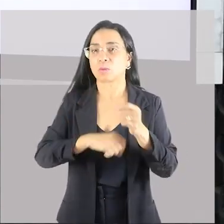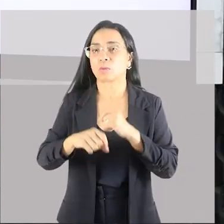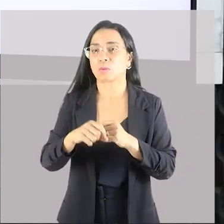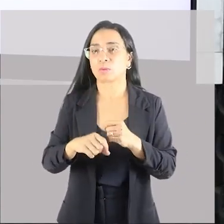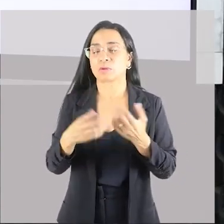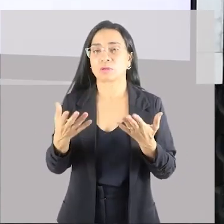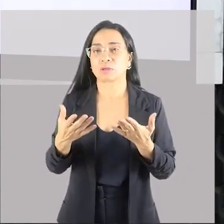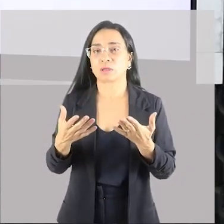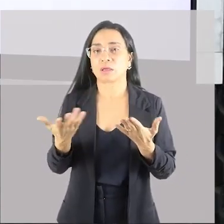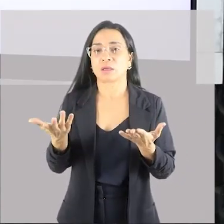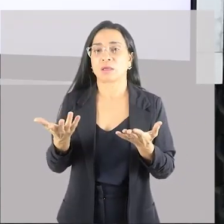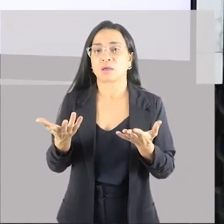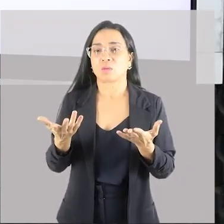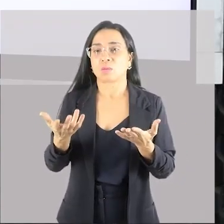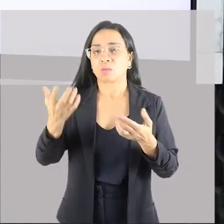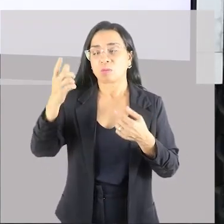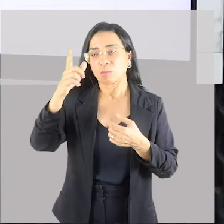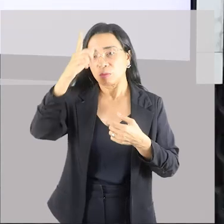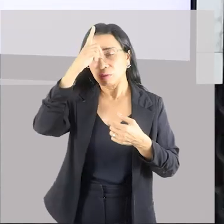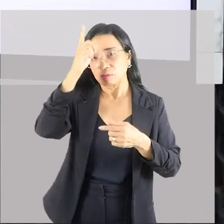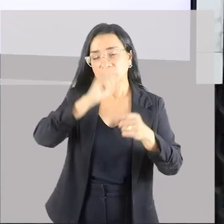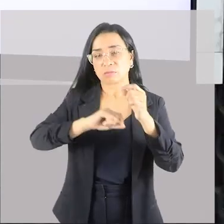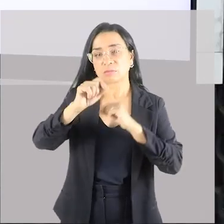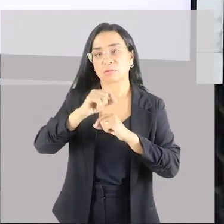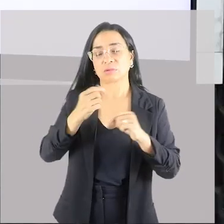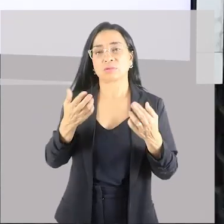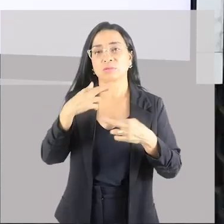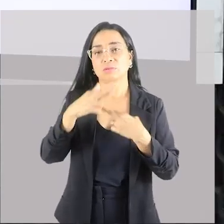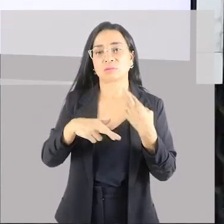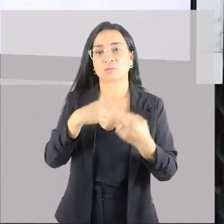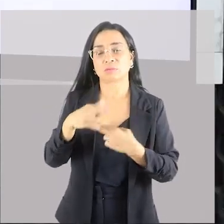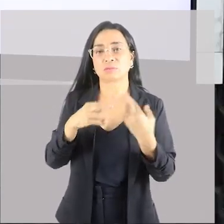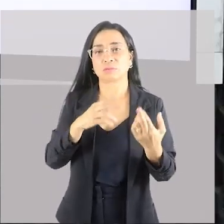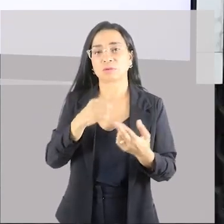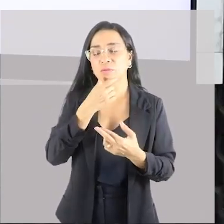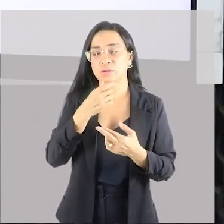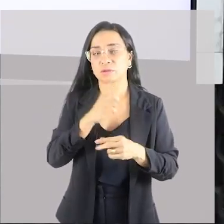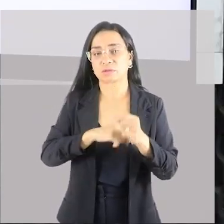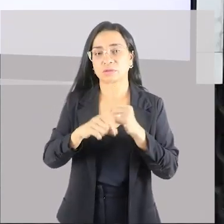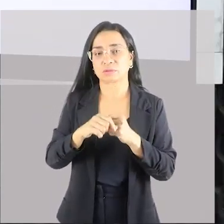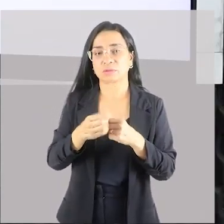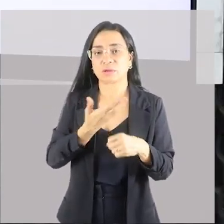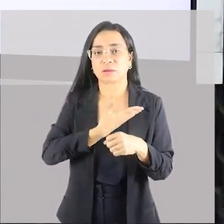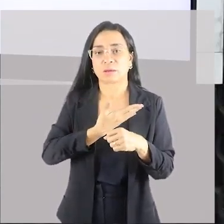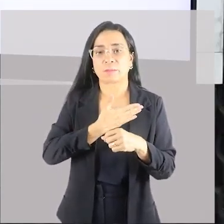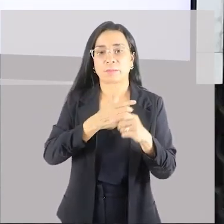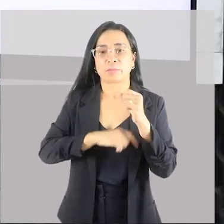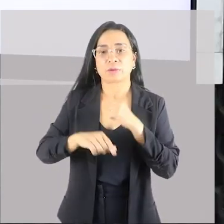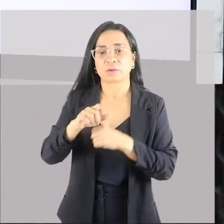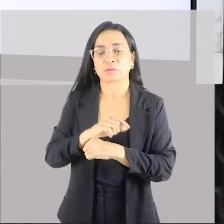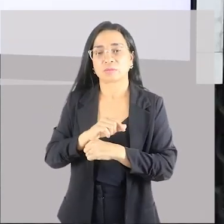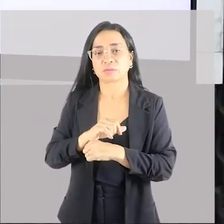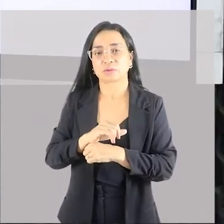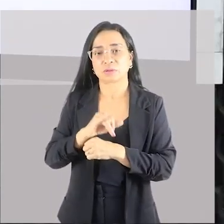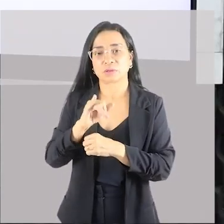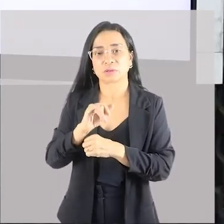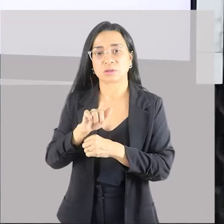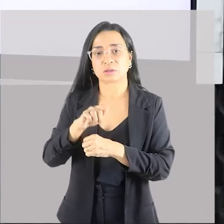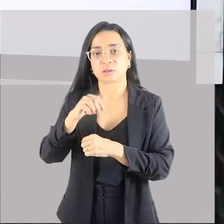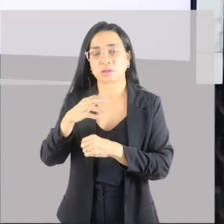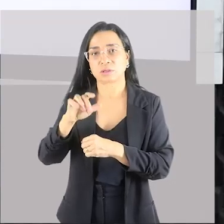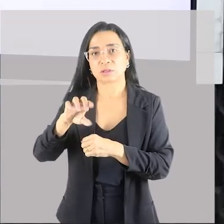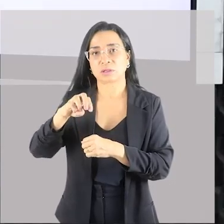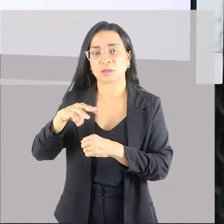da Revolução Inglesa de 1688. Muito amigo de Guilherme de Orange, que é da casa holandesa. Orange, você sabe que é